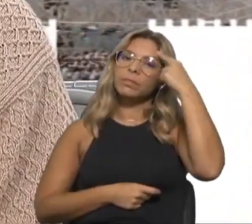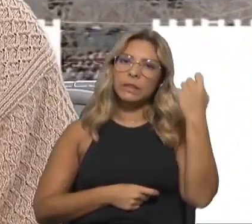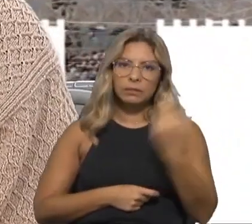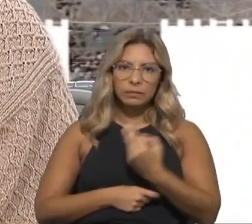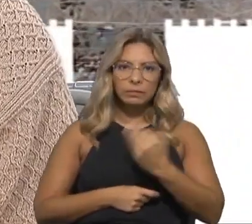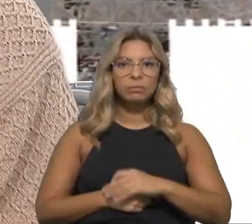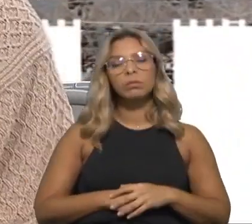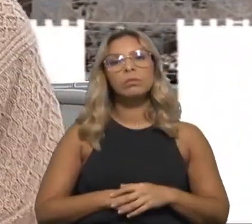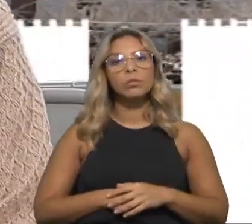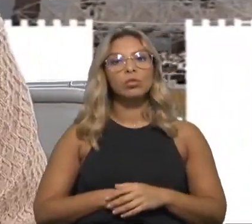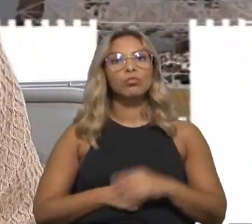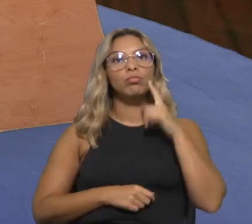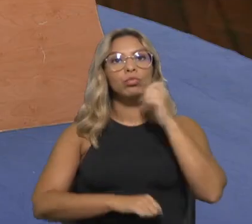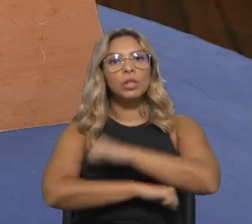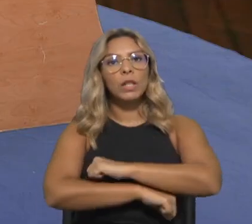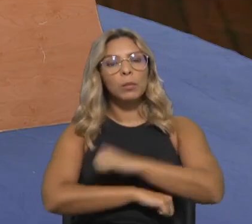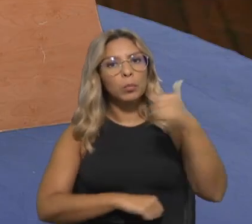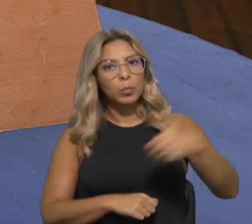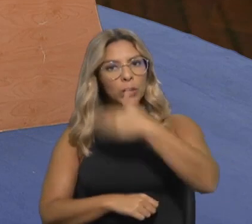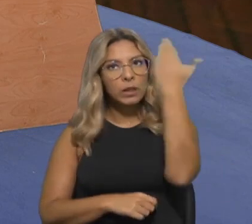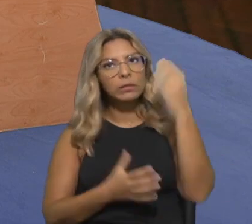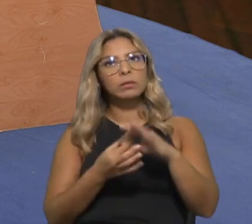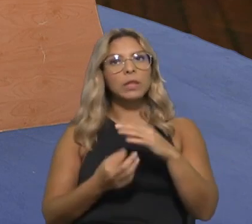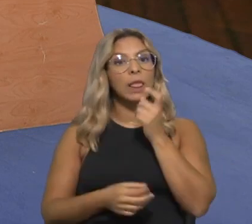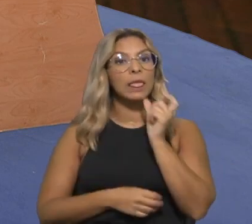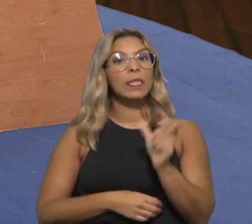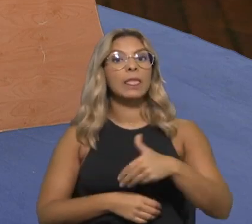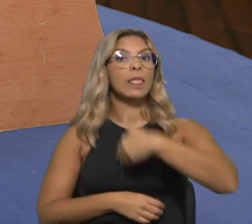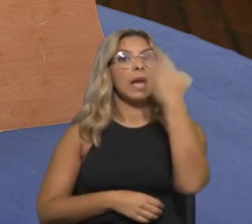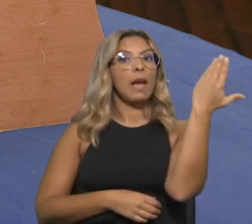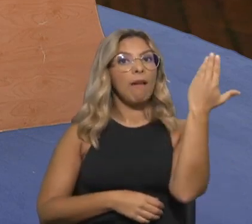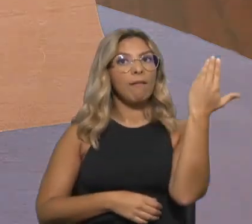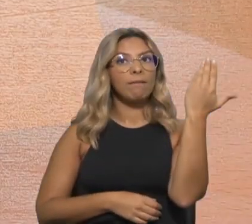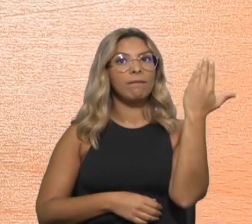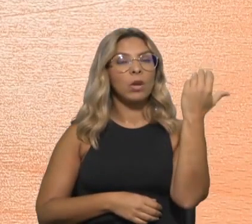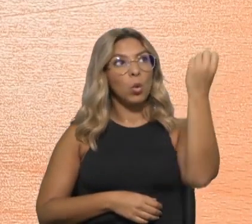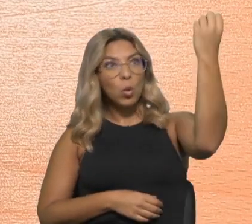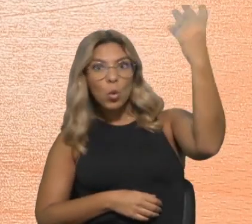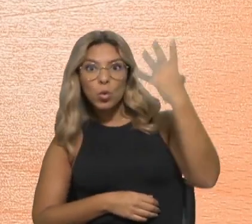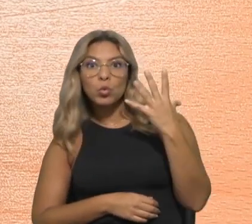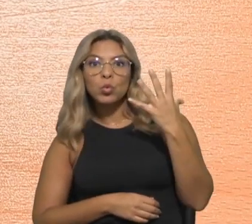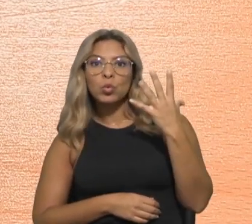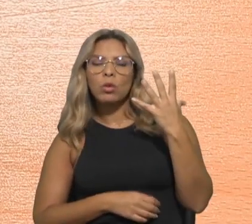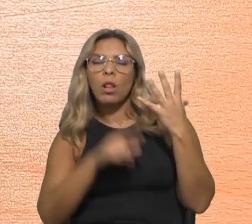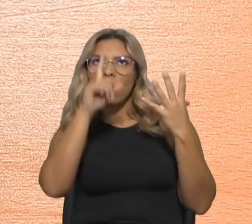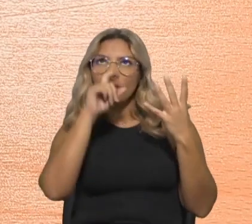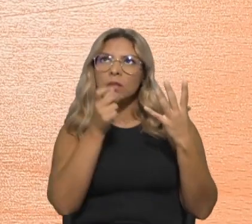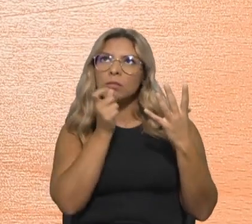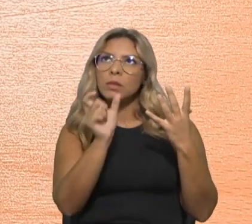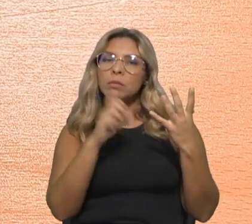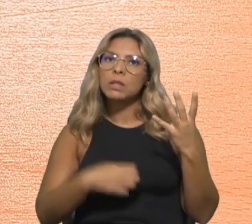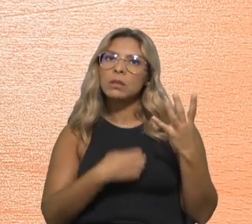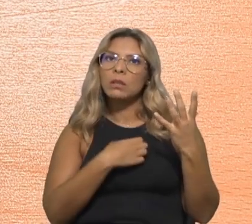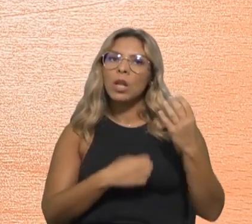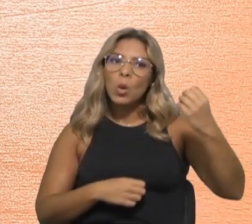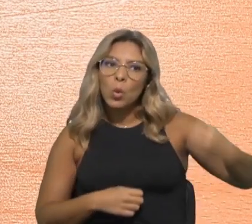janela de bom dia começa pelo fim dia o que que nos recorda a luz e recorda-nos a luz primeira